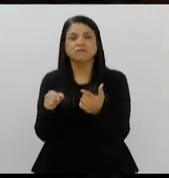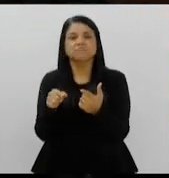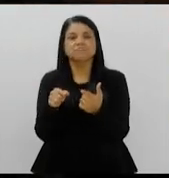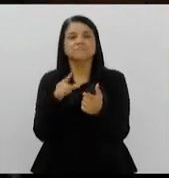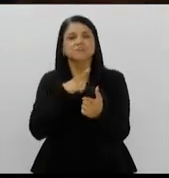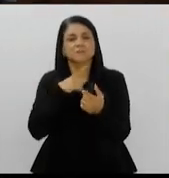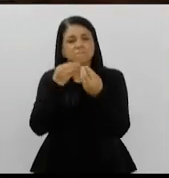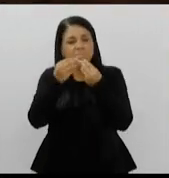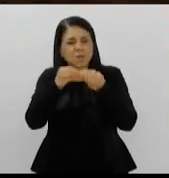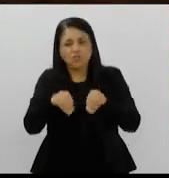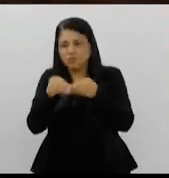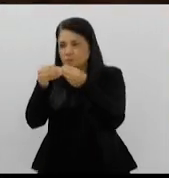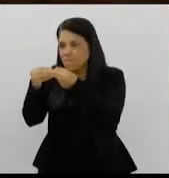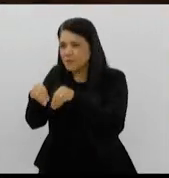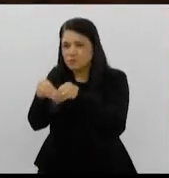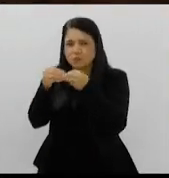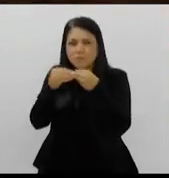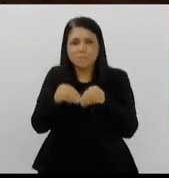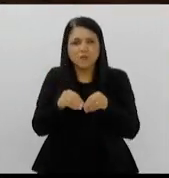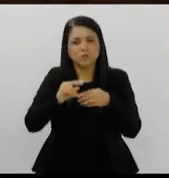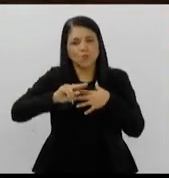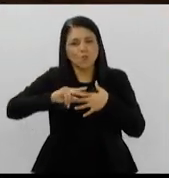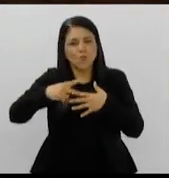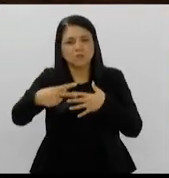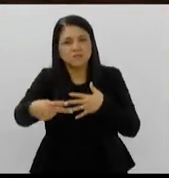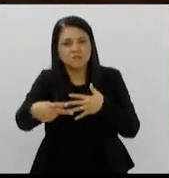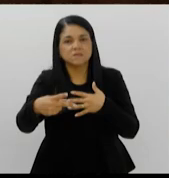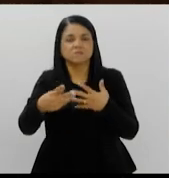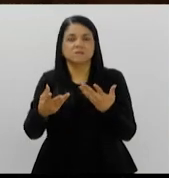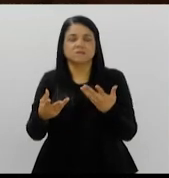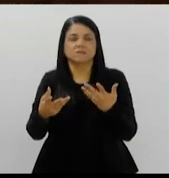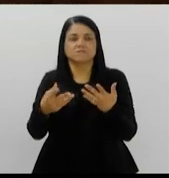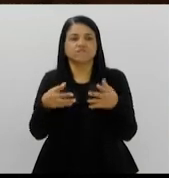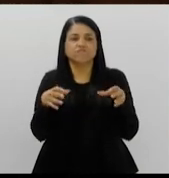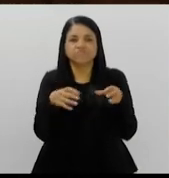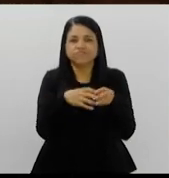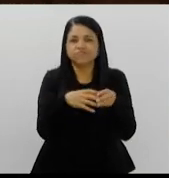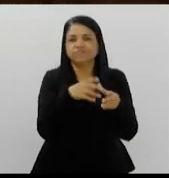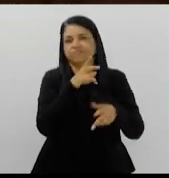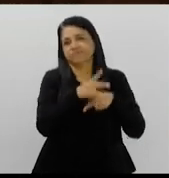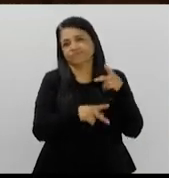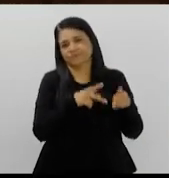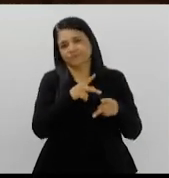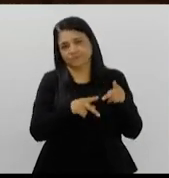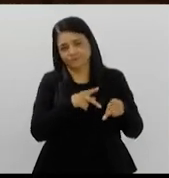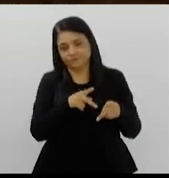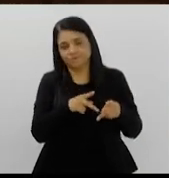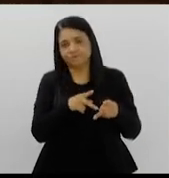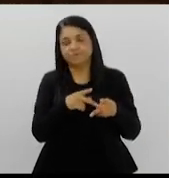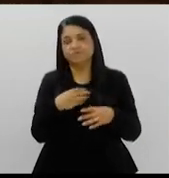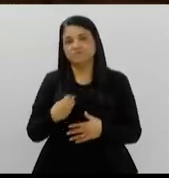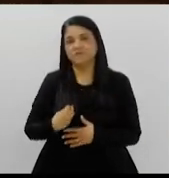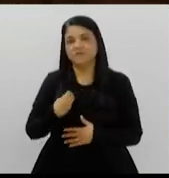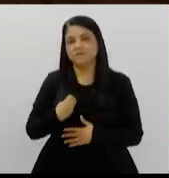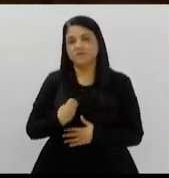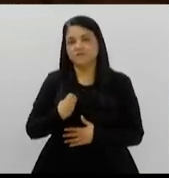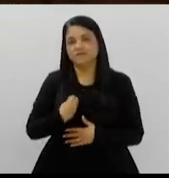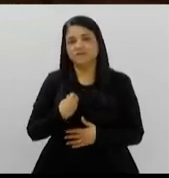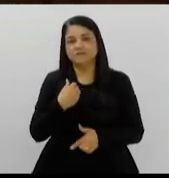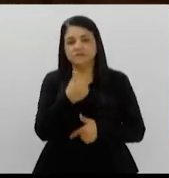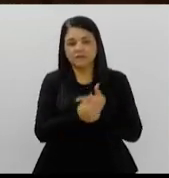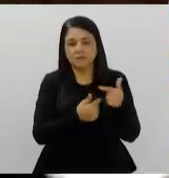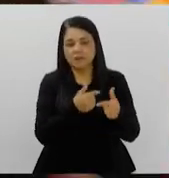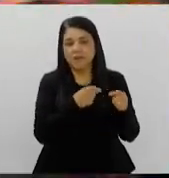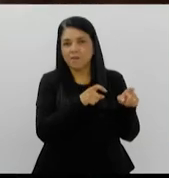de prejuízos, de consequências para o conjunto das populações, de quem vive e trabalha no campo,